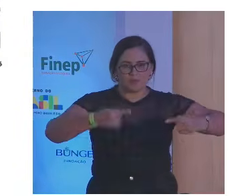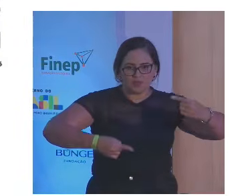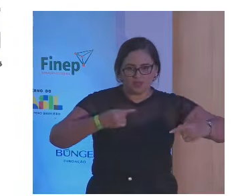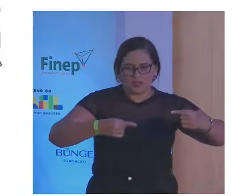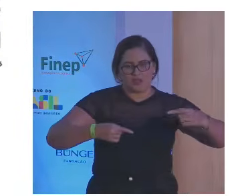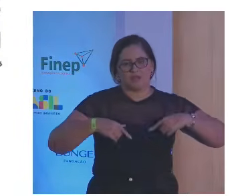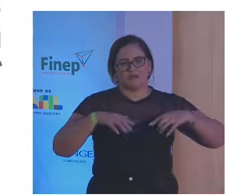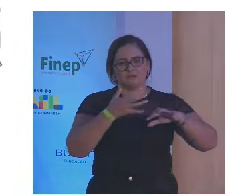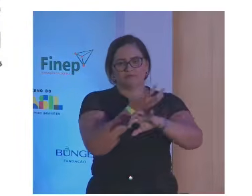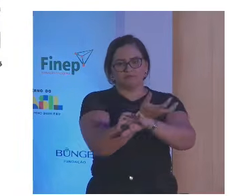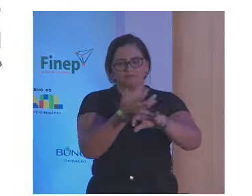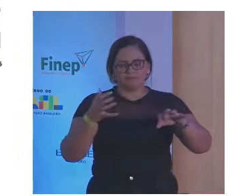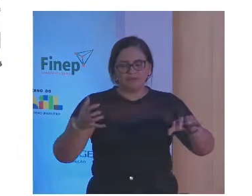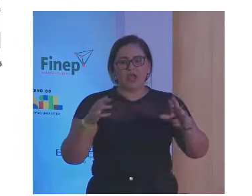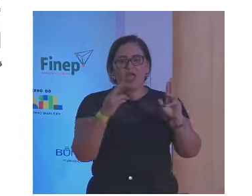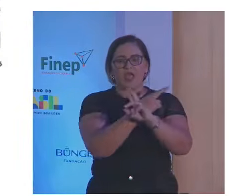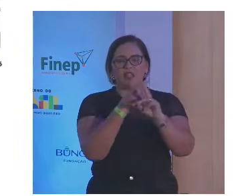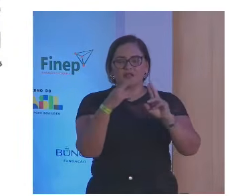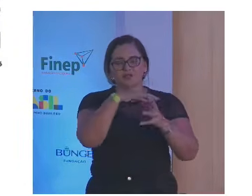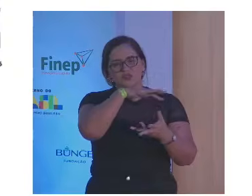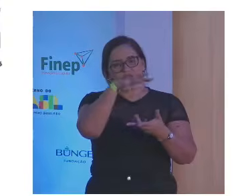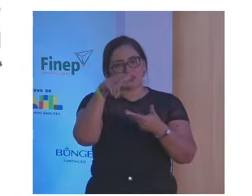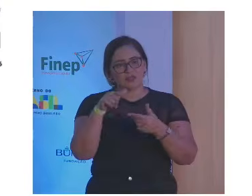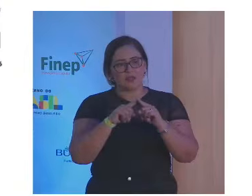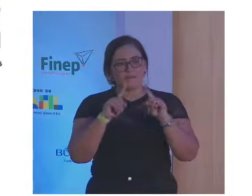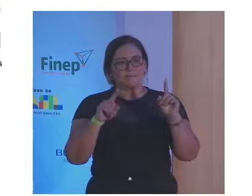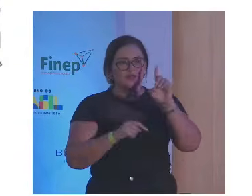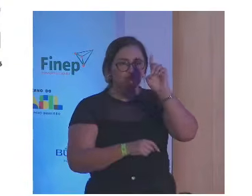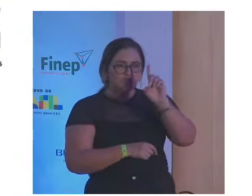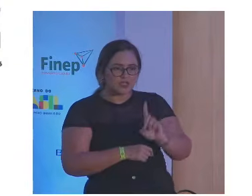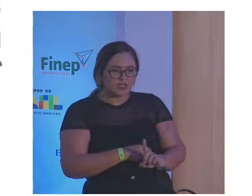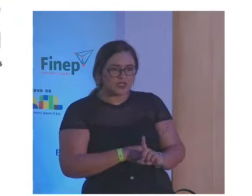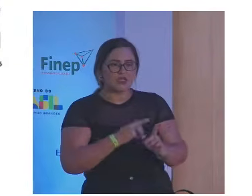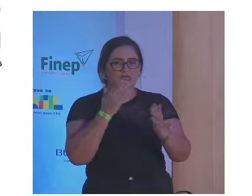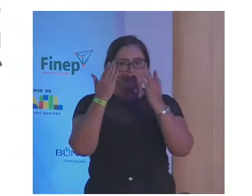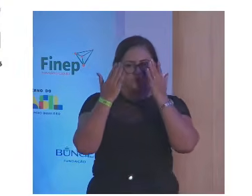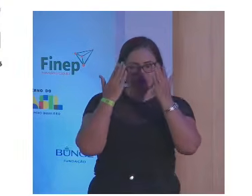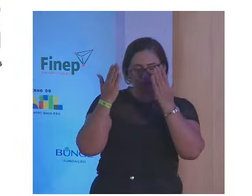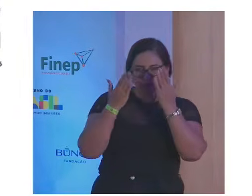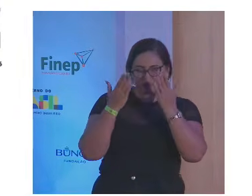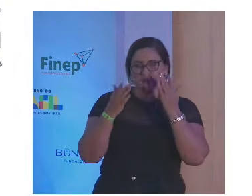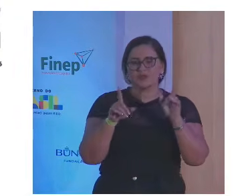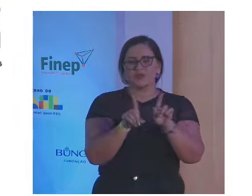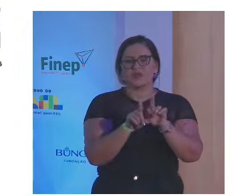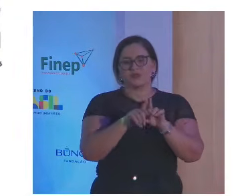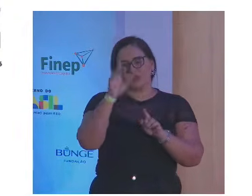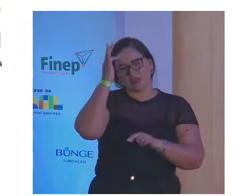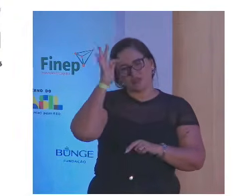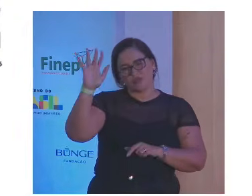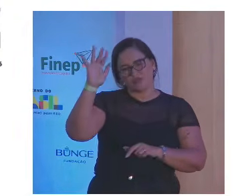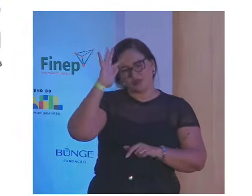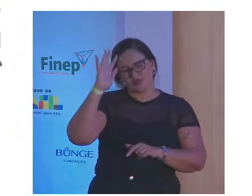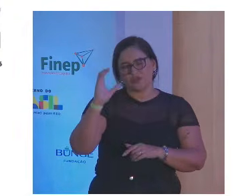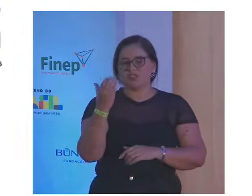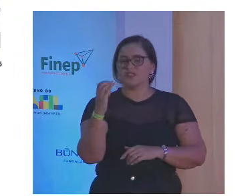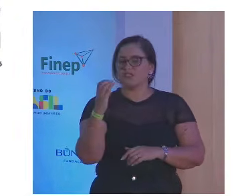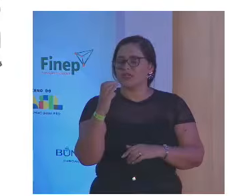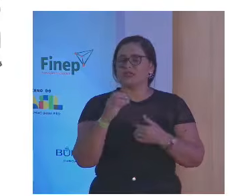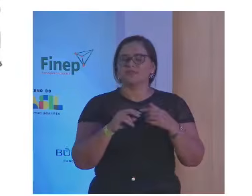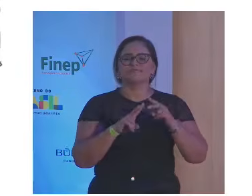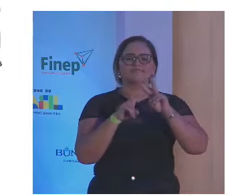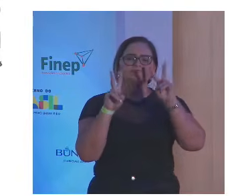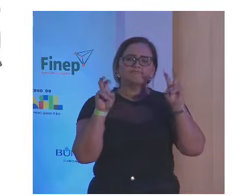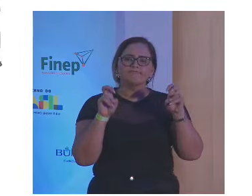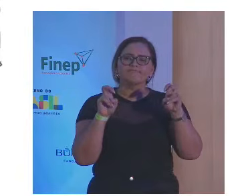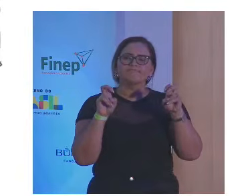na interdisciplinaridade, nas relações internacionais, mas também no direito, na psicologia e na filosofia da ciência. E um dos